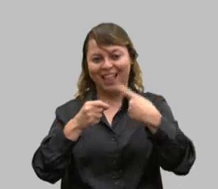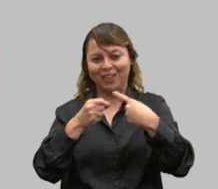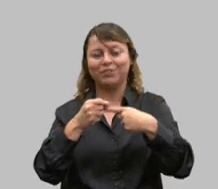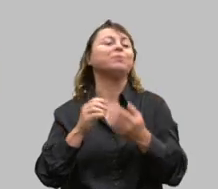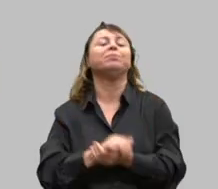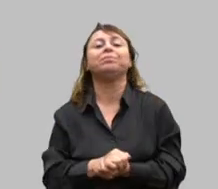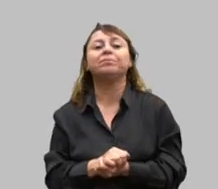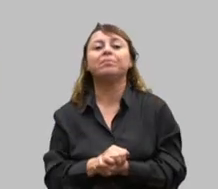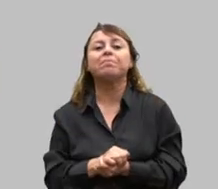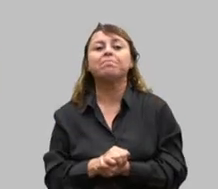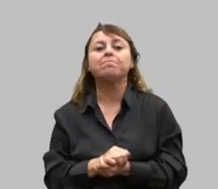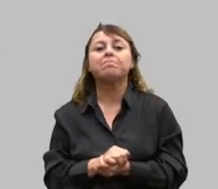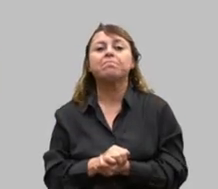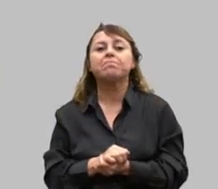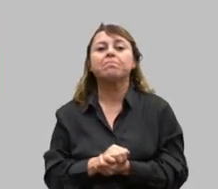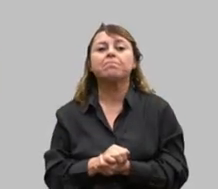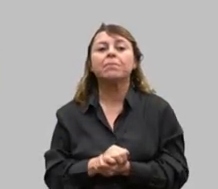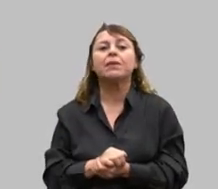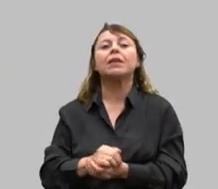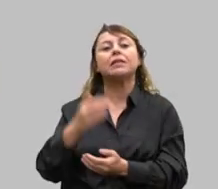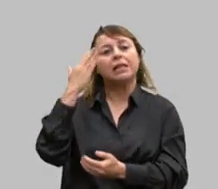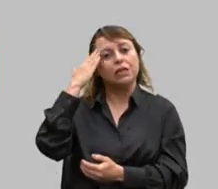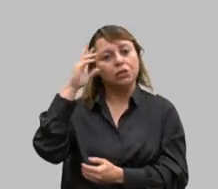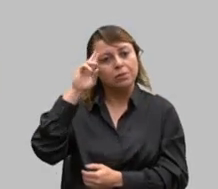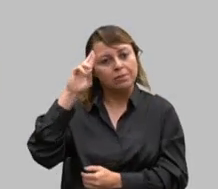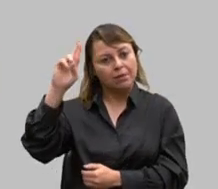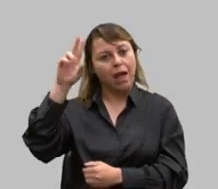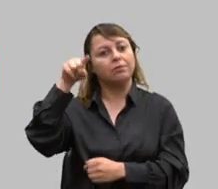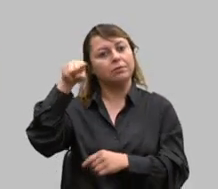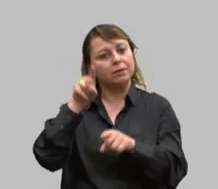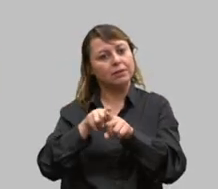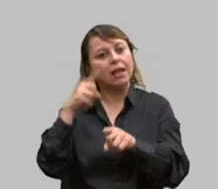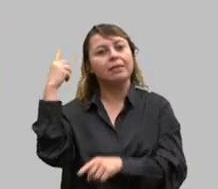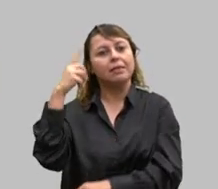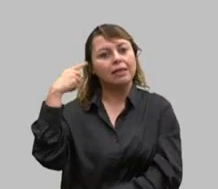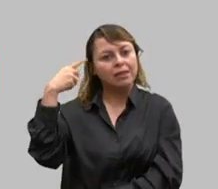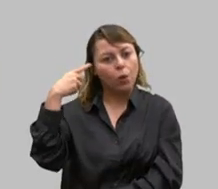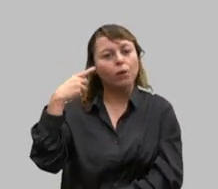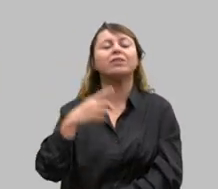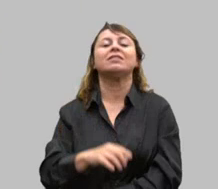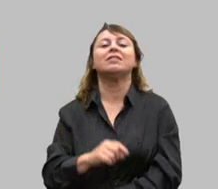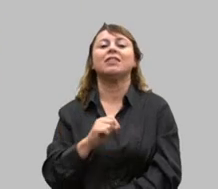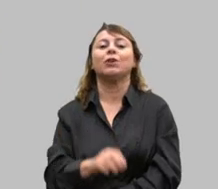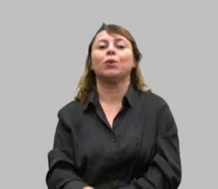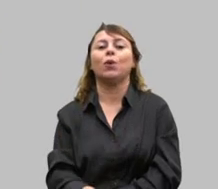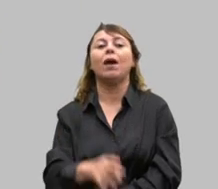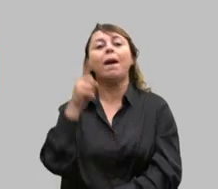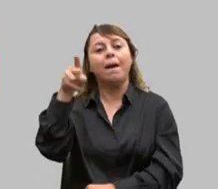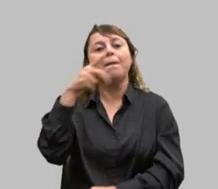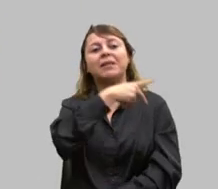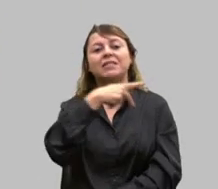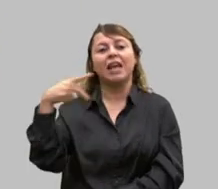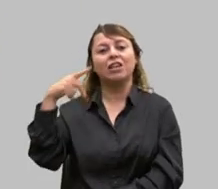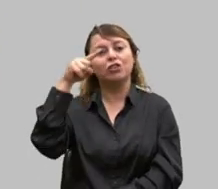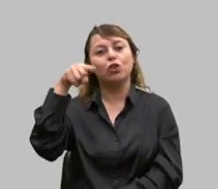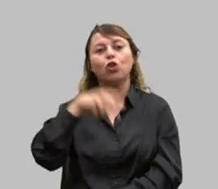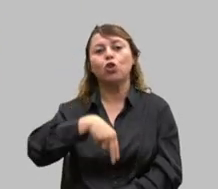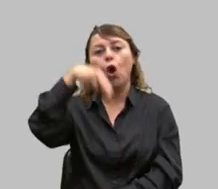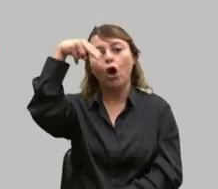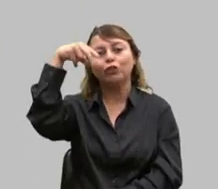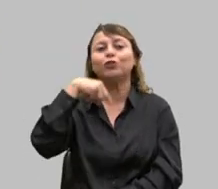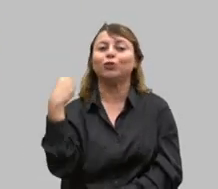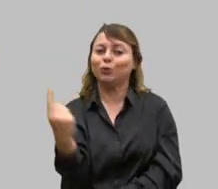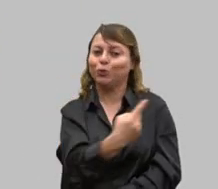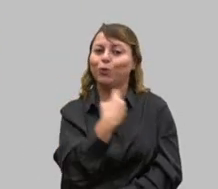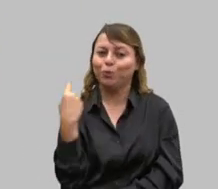excelentíssimo Deputado Tadeu Martins Leite tadeuzinho Presidente desta casa e Norte Mineiro como nós